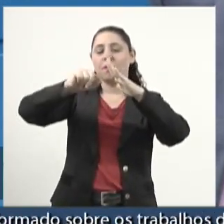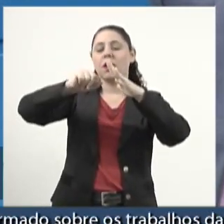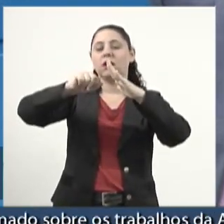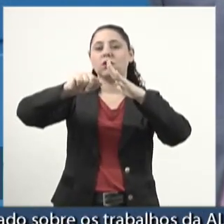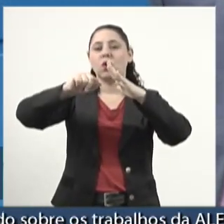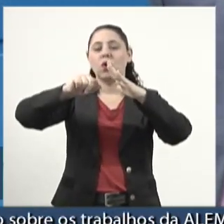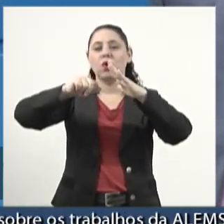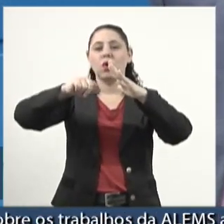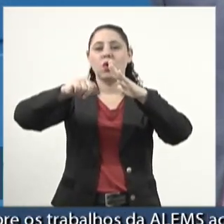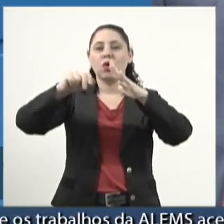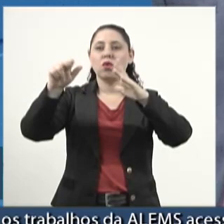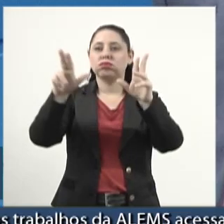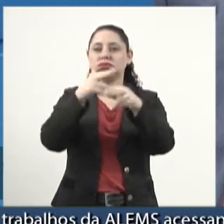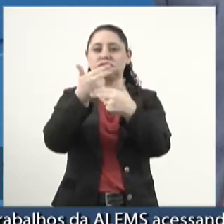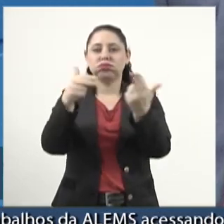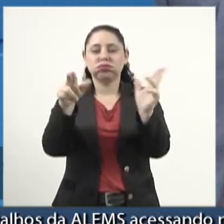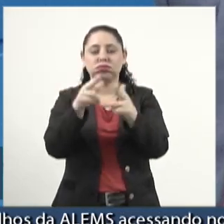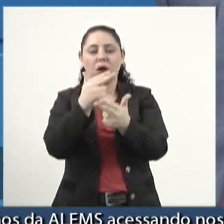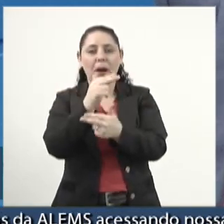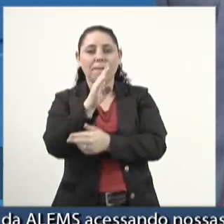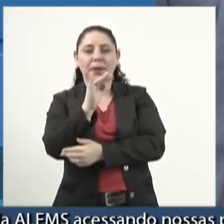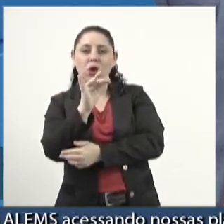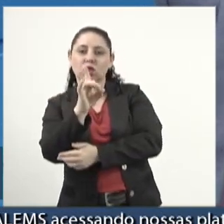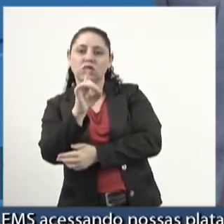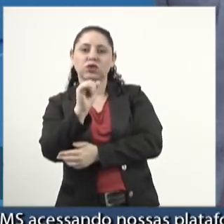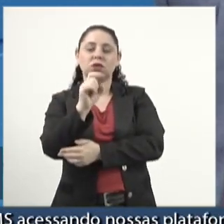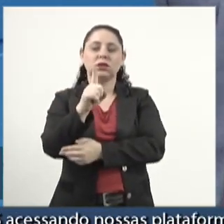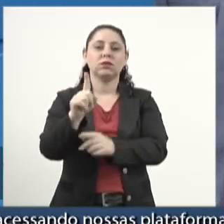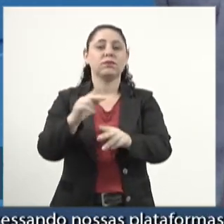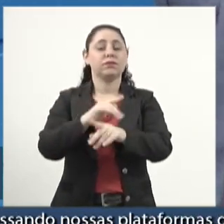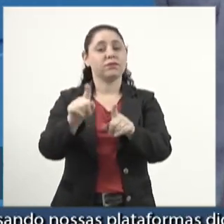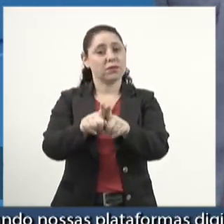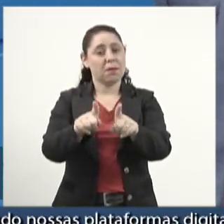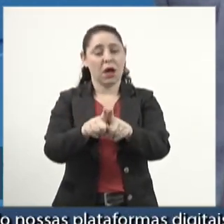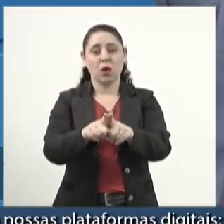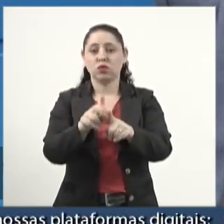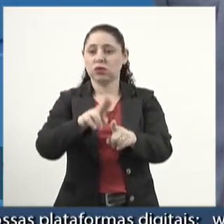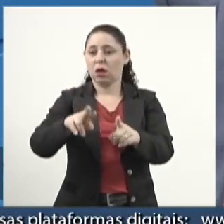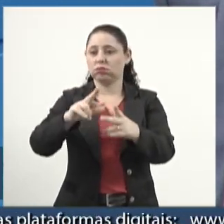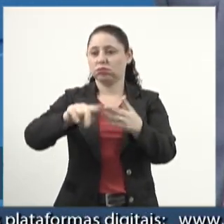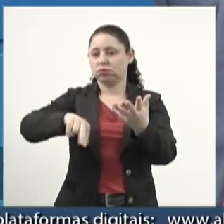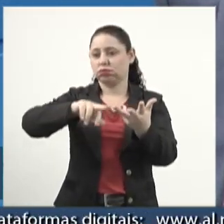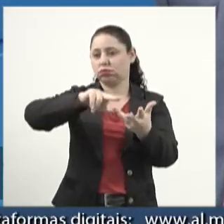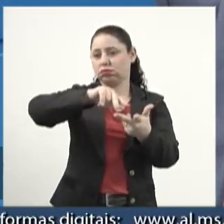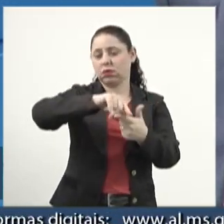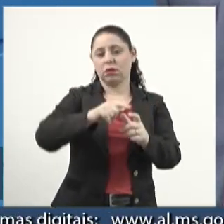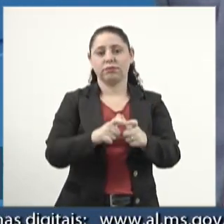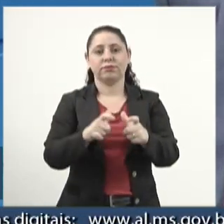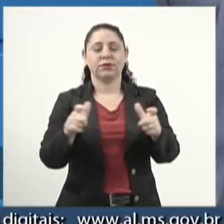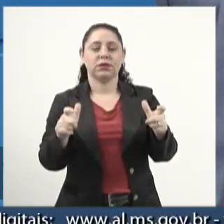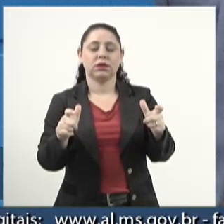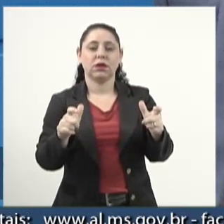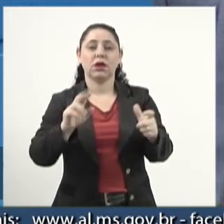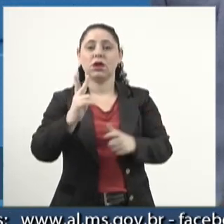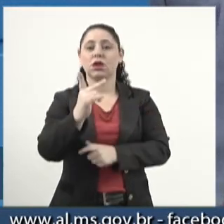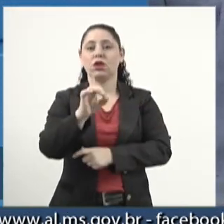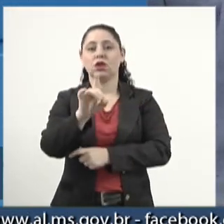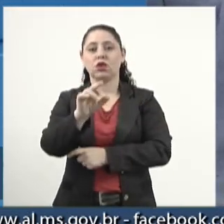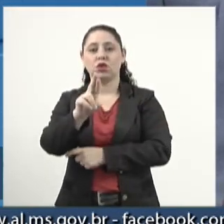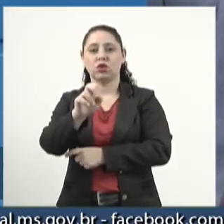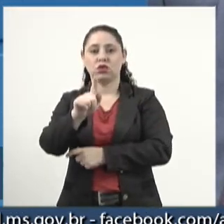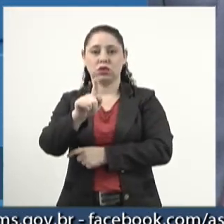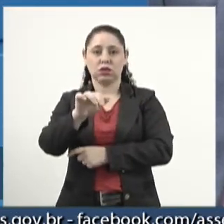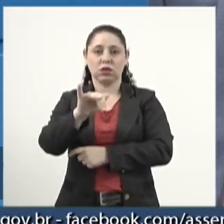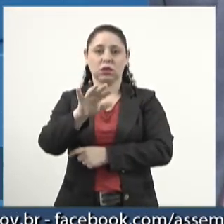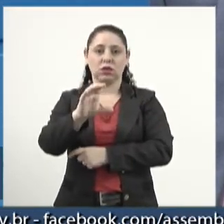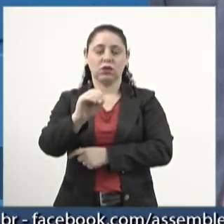biomassa, etanol, biodiesel cresce a cada ano. É enorme o potencial de produção do hidrogênio verde. Com plano